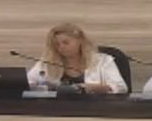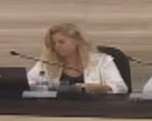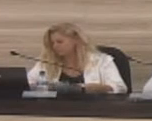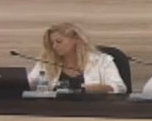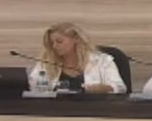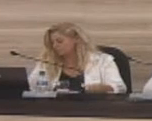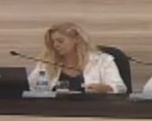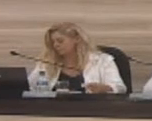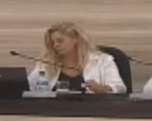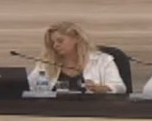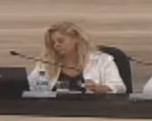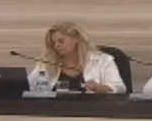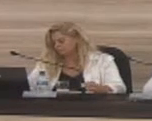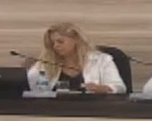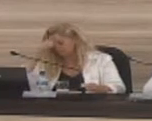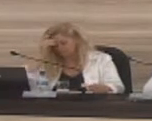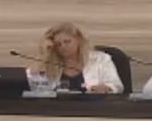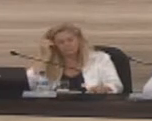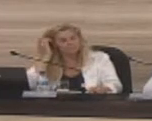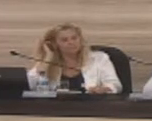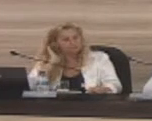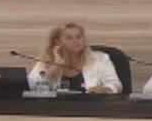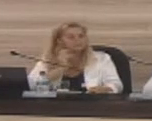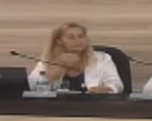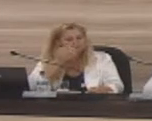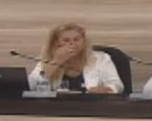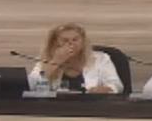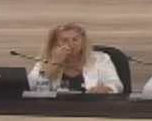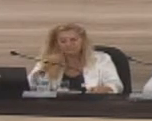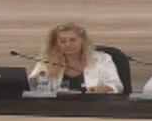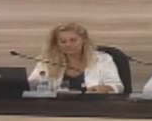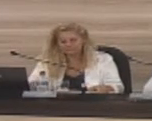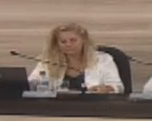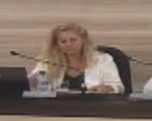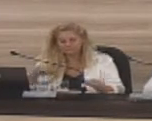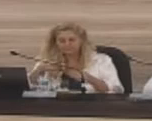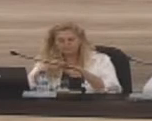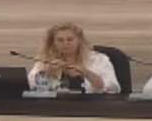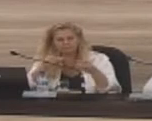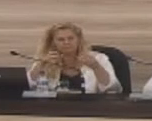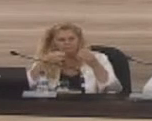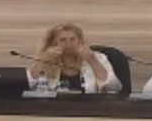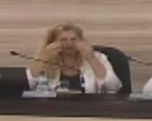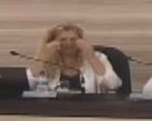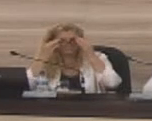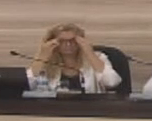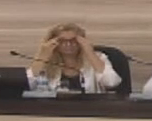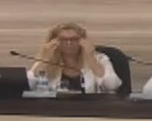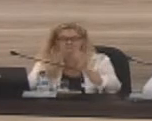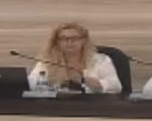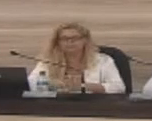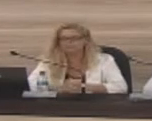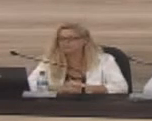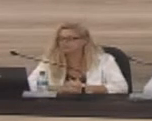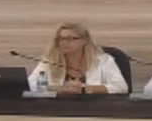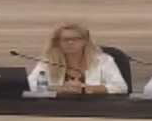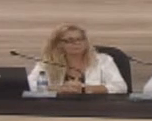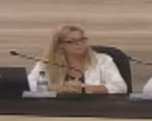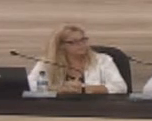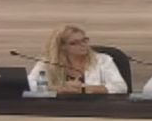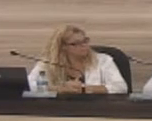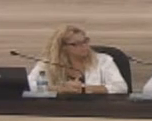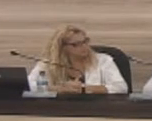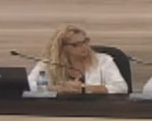Esta presidência recebe o relatório da corregedora vereadora doutora Mayra Pela e ordem, encaminha